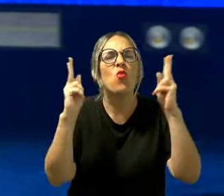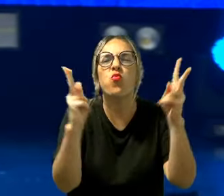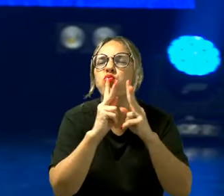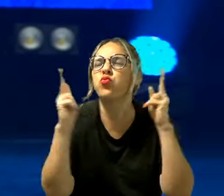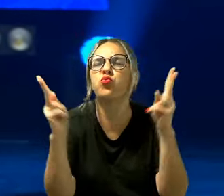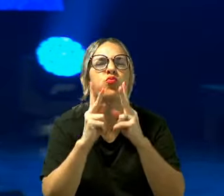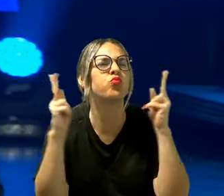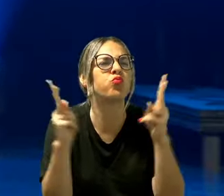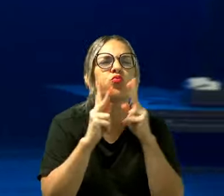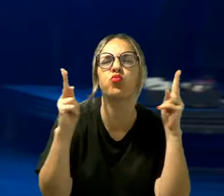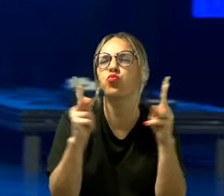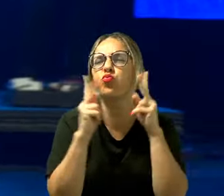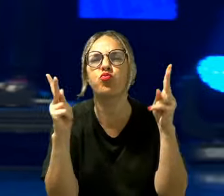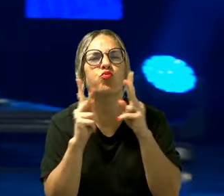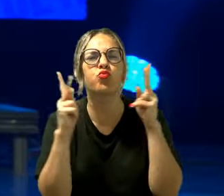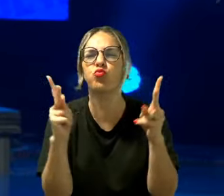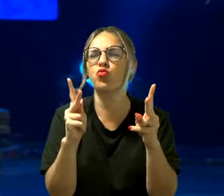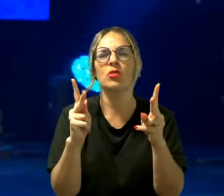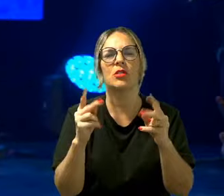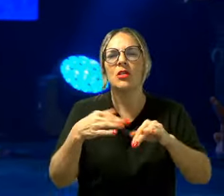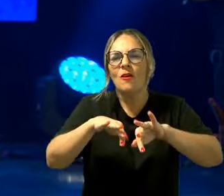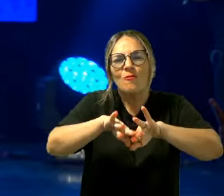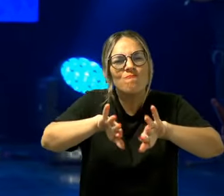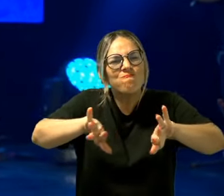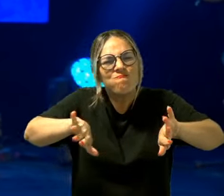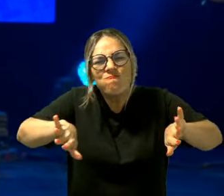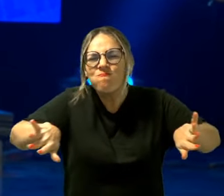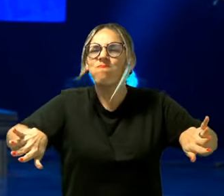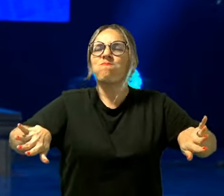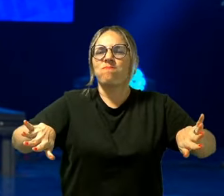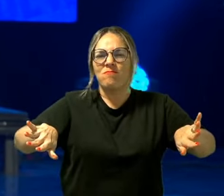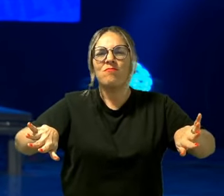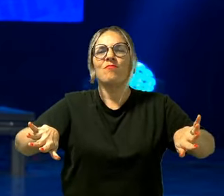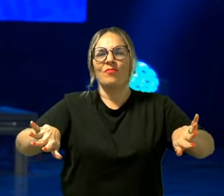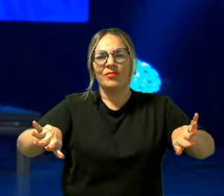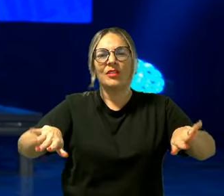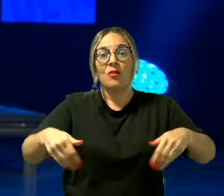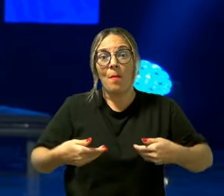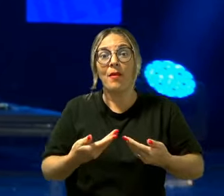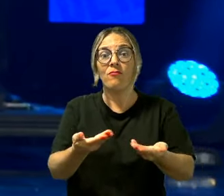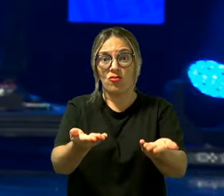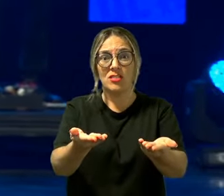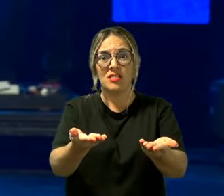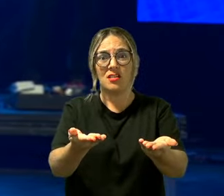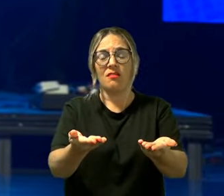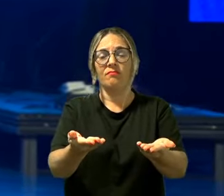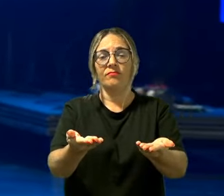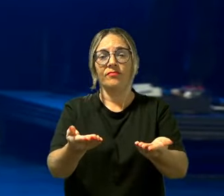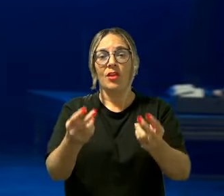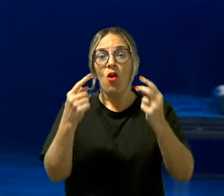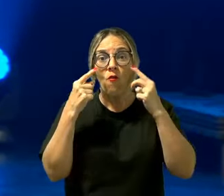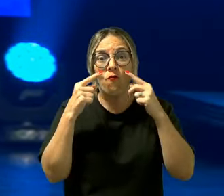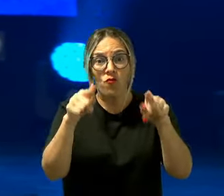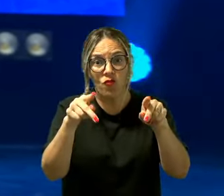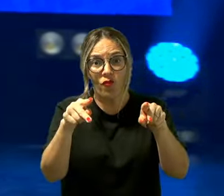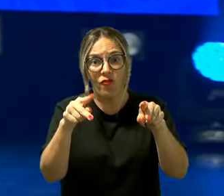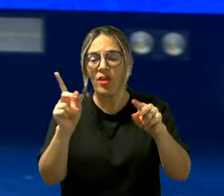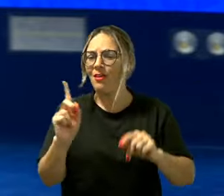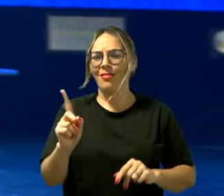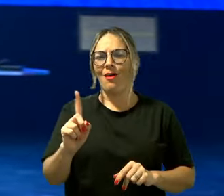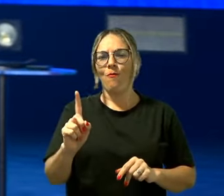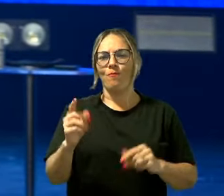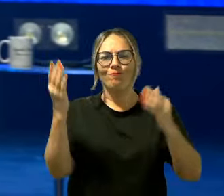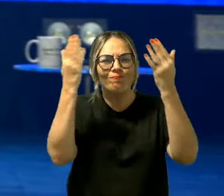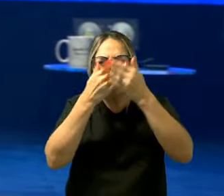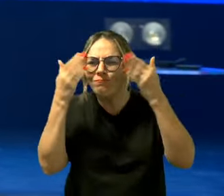abrindo as águas, abrindo as águas em seu favor. Você não está vendo nada acontecendo lá de cá, mas Deus está preparando o